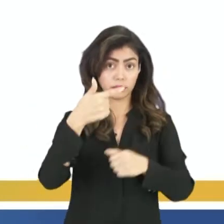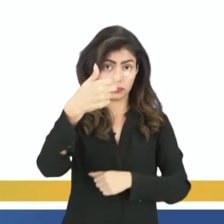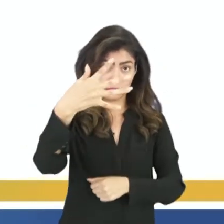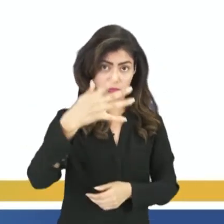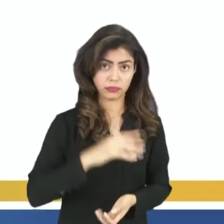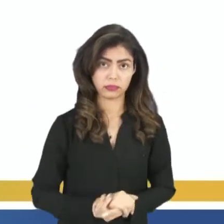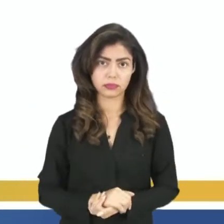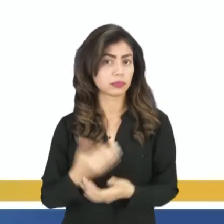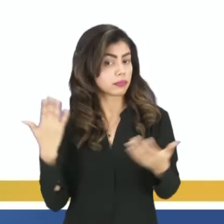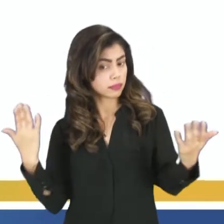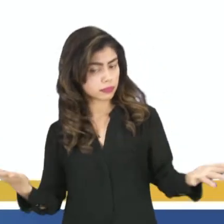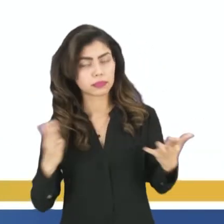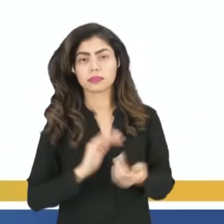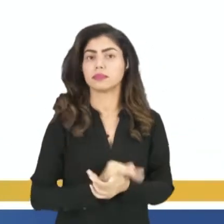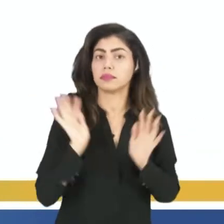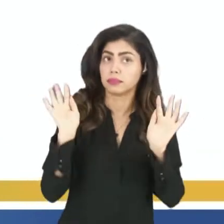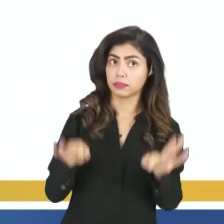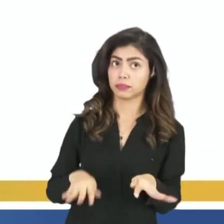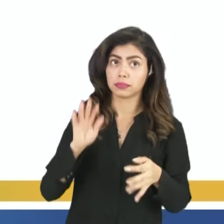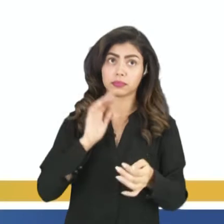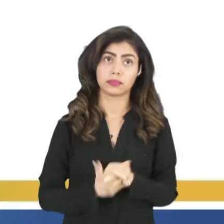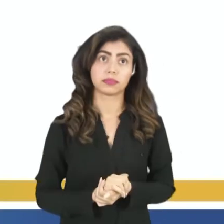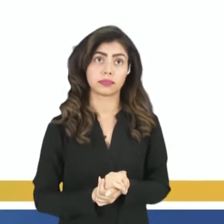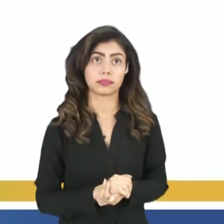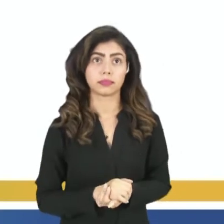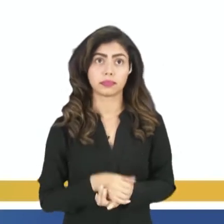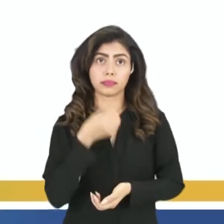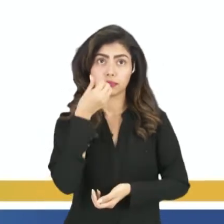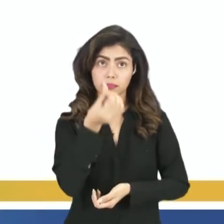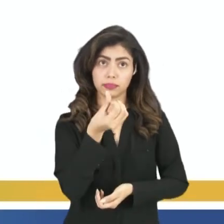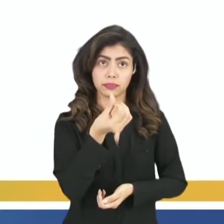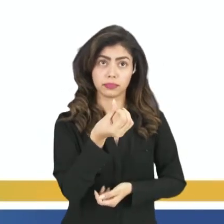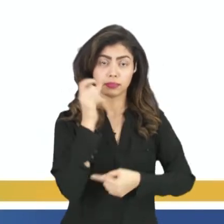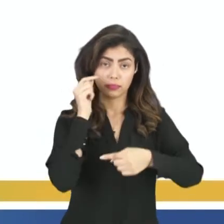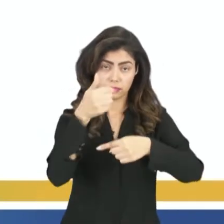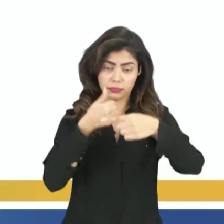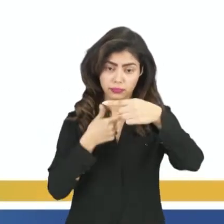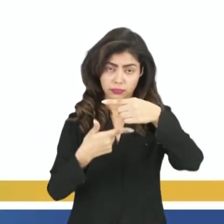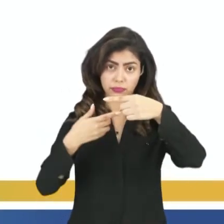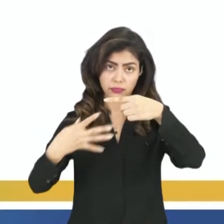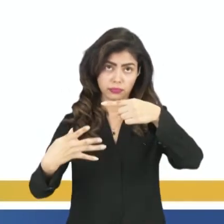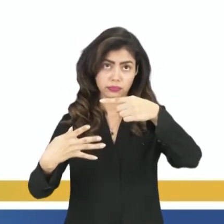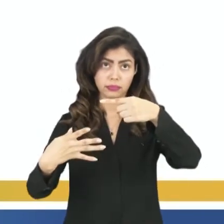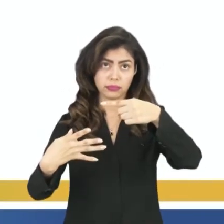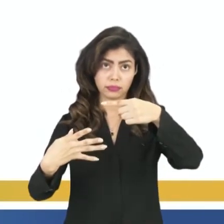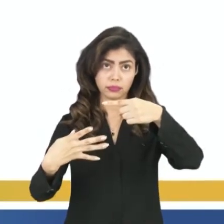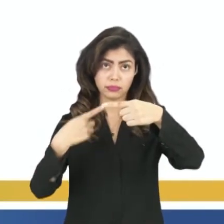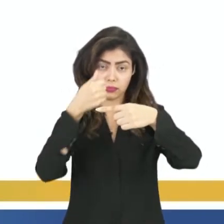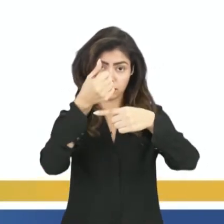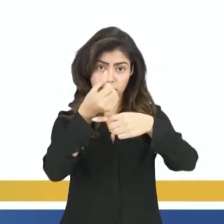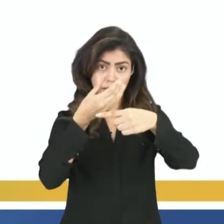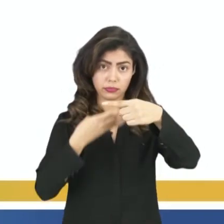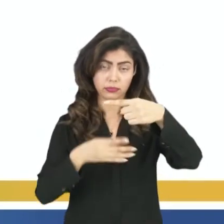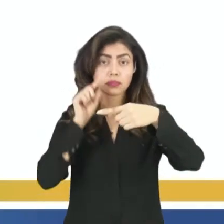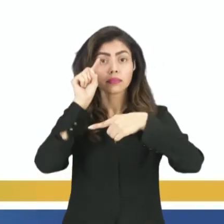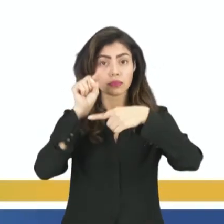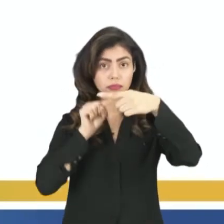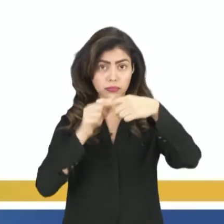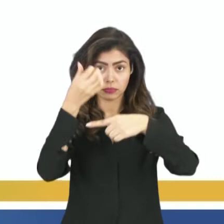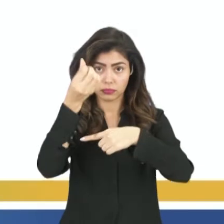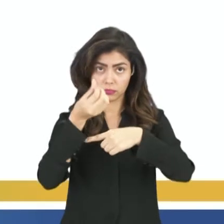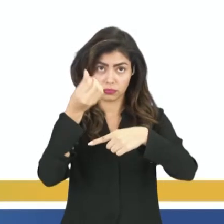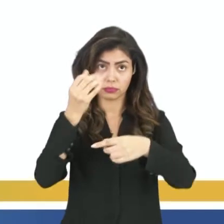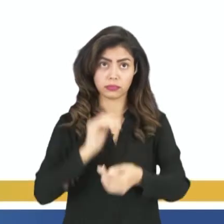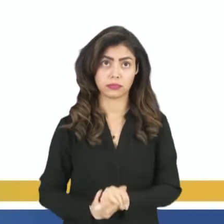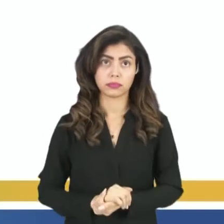24. Logo, ficaremos com 6 sobre 24, ambos os valores são divisíveis por